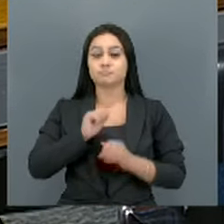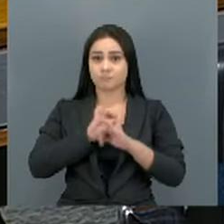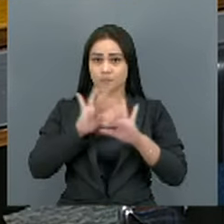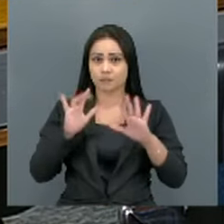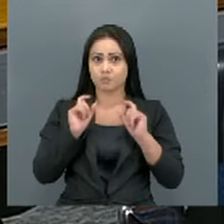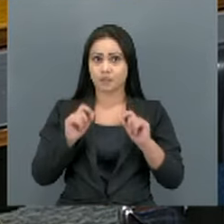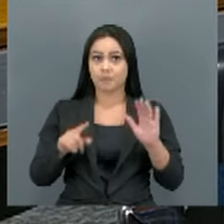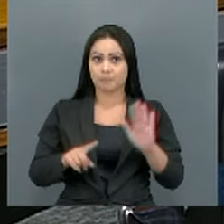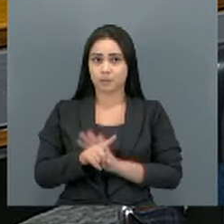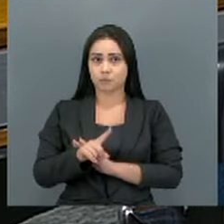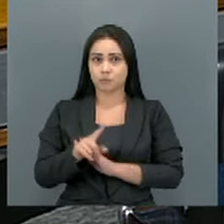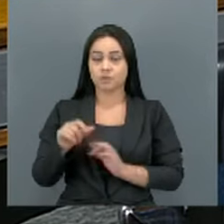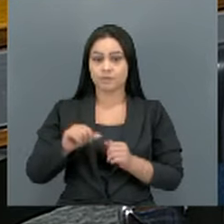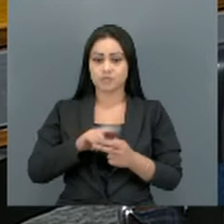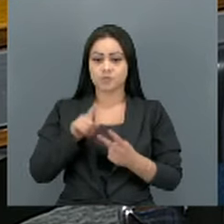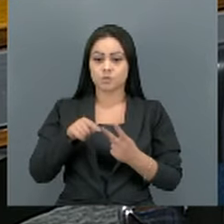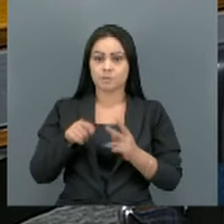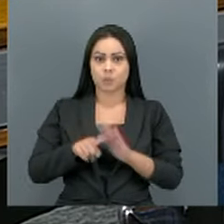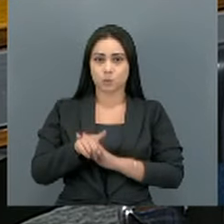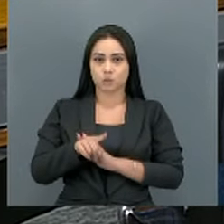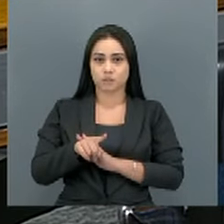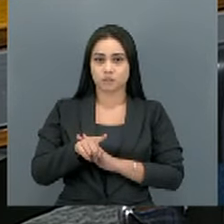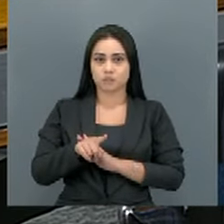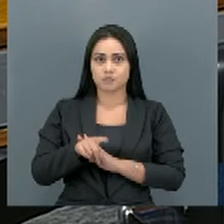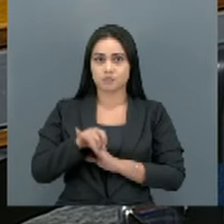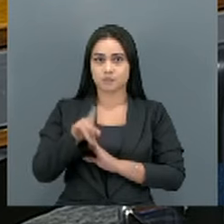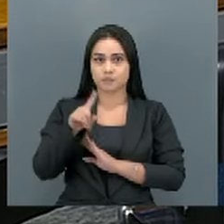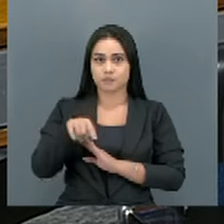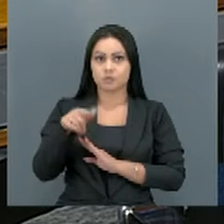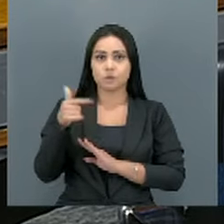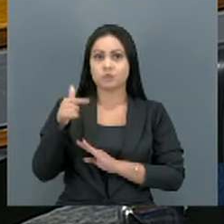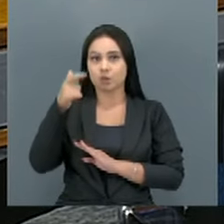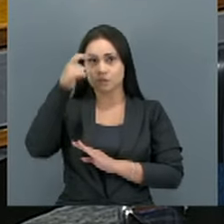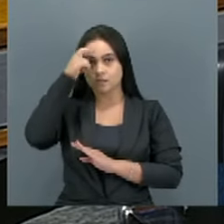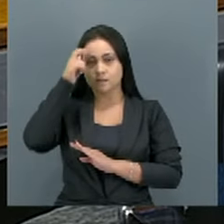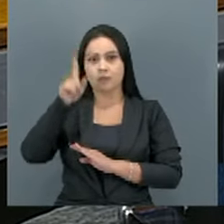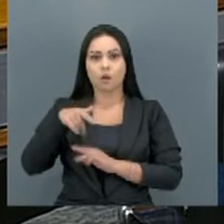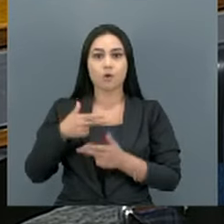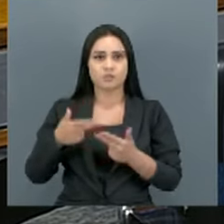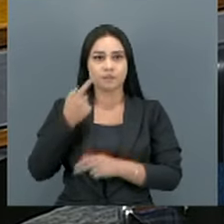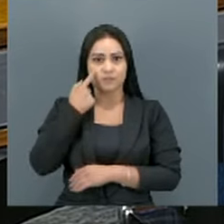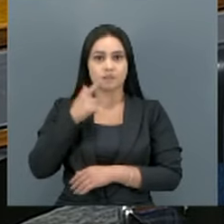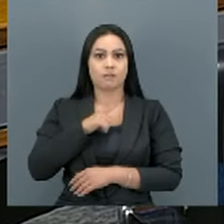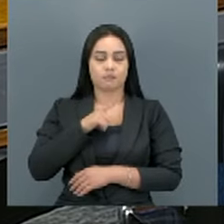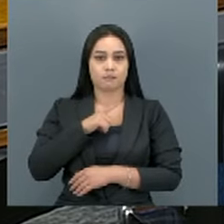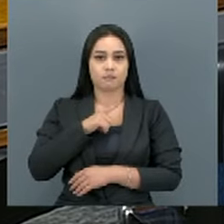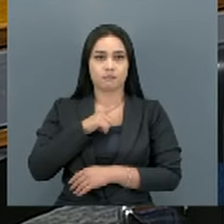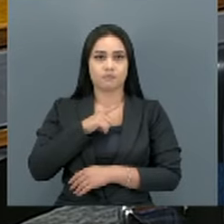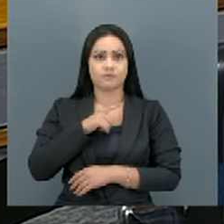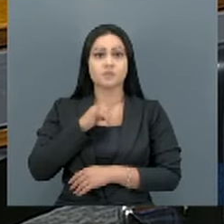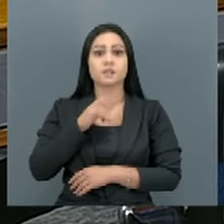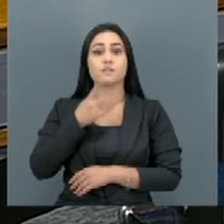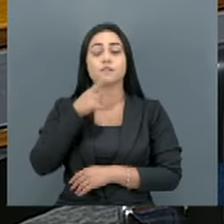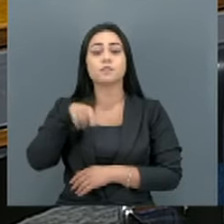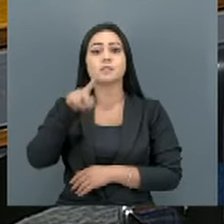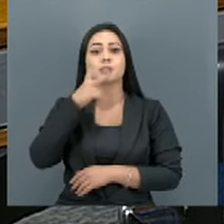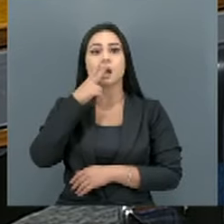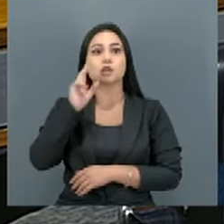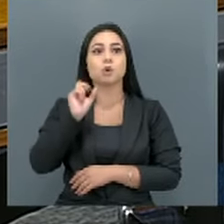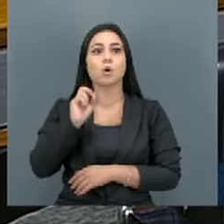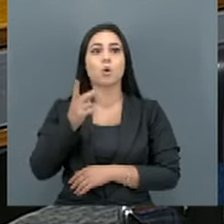a pergunta que eu fiz a segunda, é se vocês não têm consciência, que é uma coisa que eu vi que tem, se vocês se acham ou